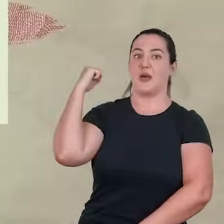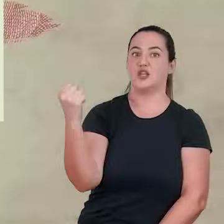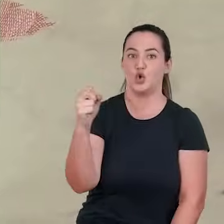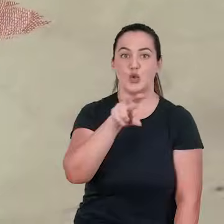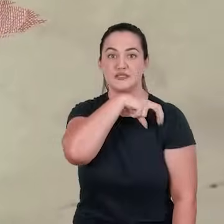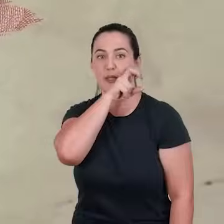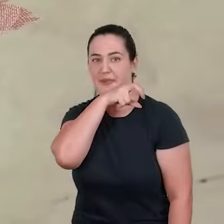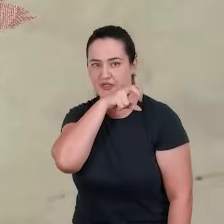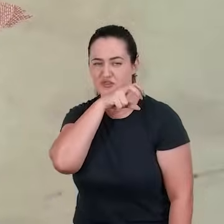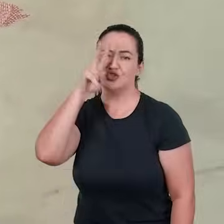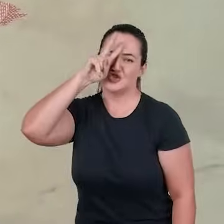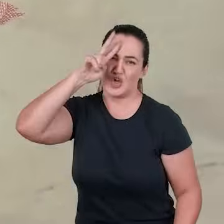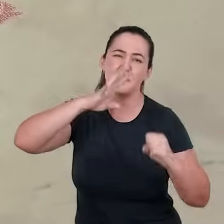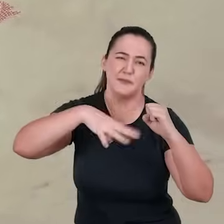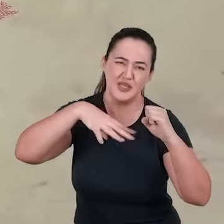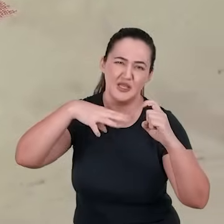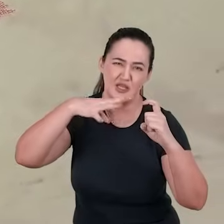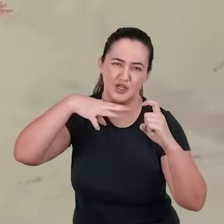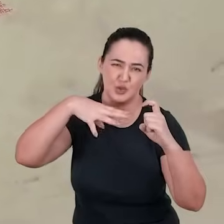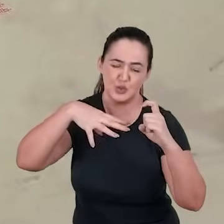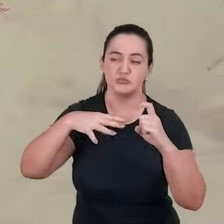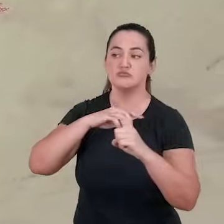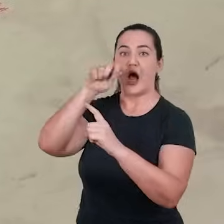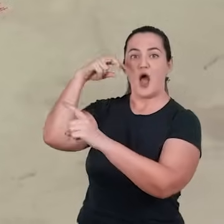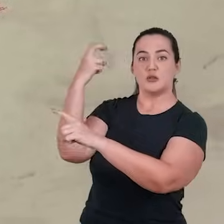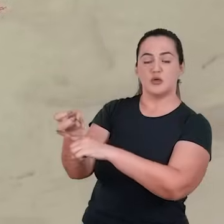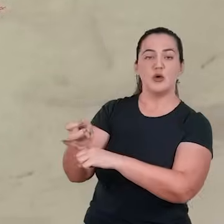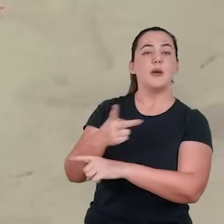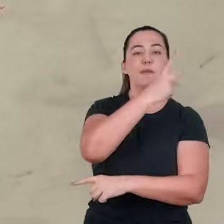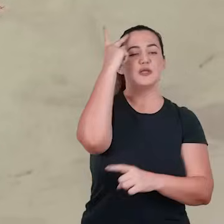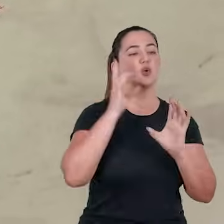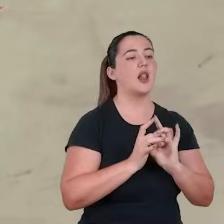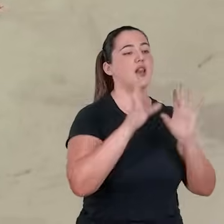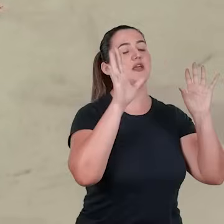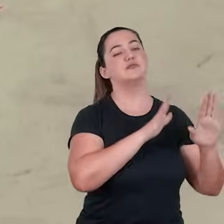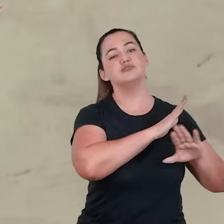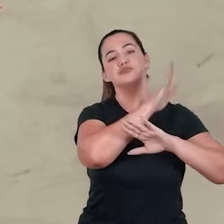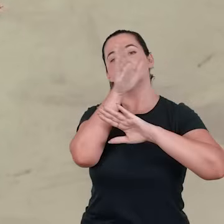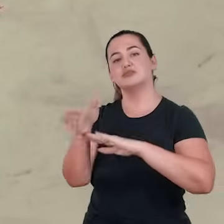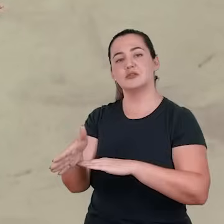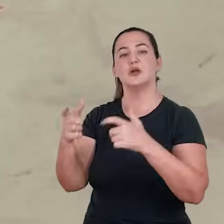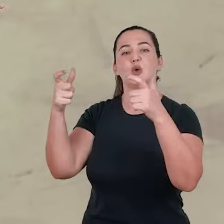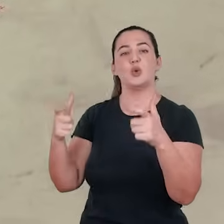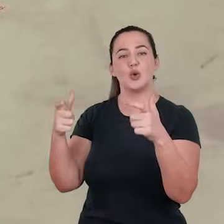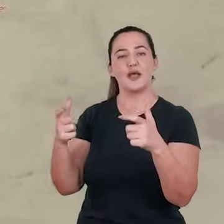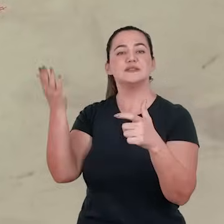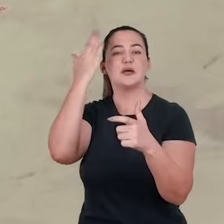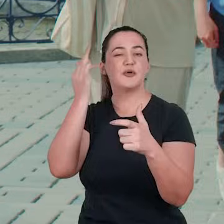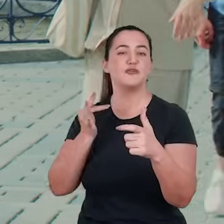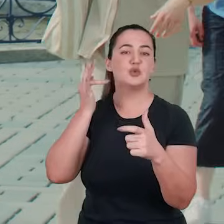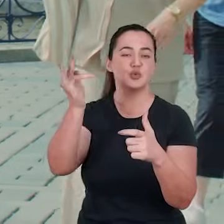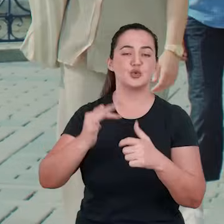cabeças, ele a matou e, em virtude disso, as pessoas agora tinham paz para ir àquele lugar, saber o seu destino, o que ia acontecer no